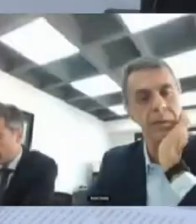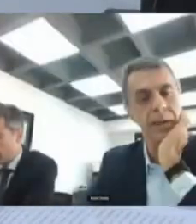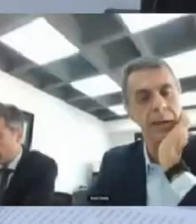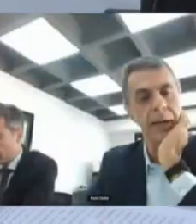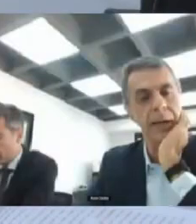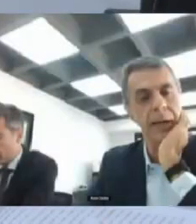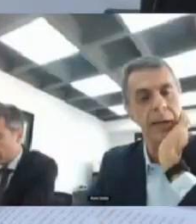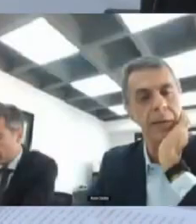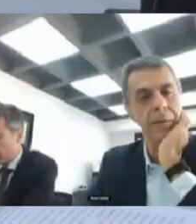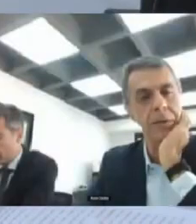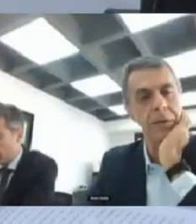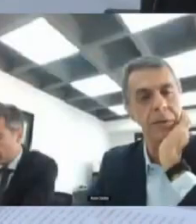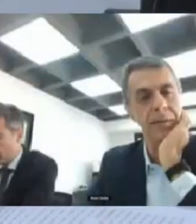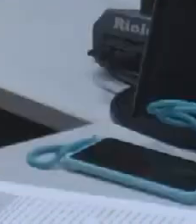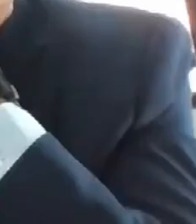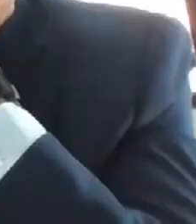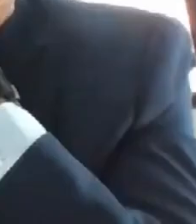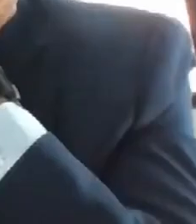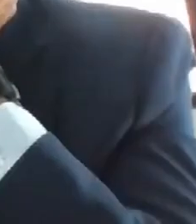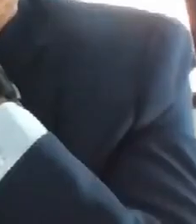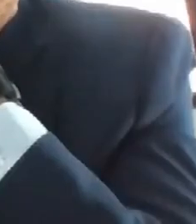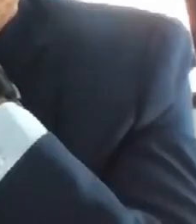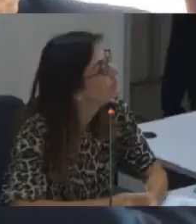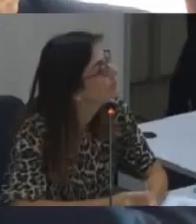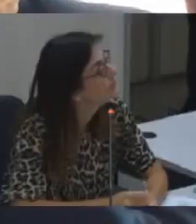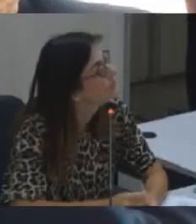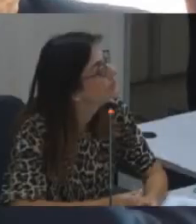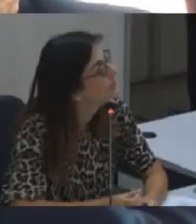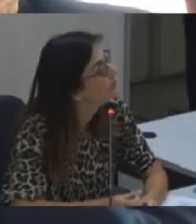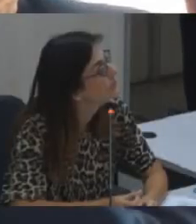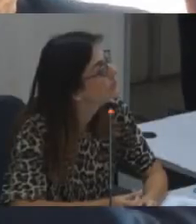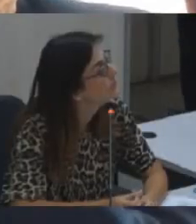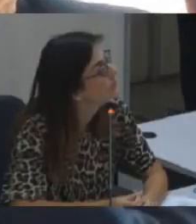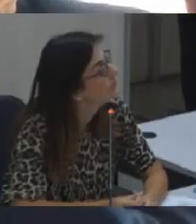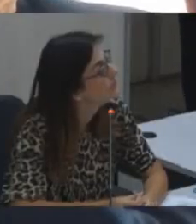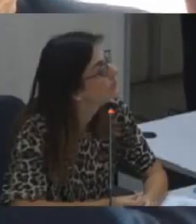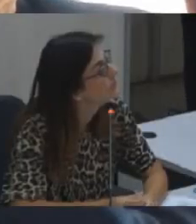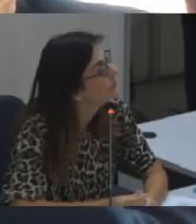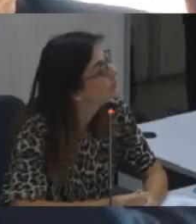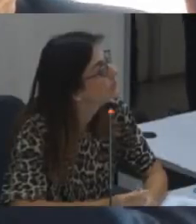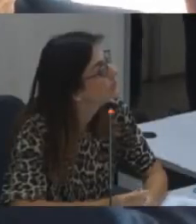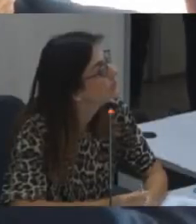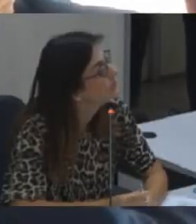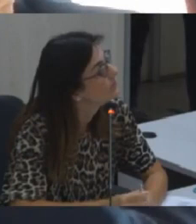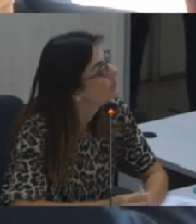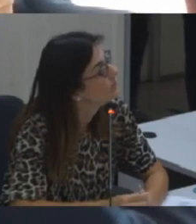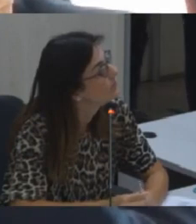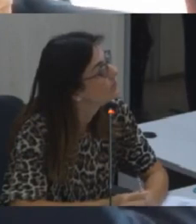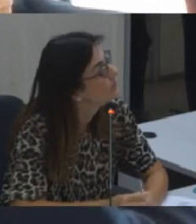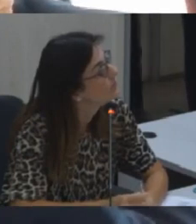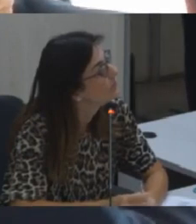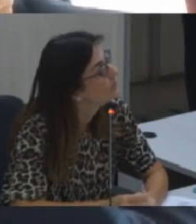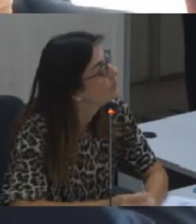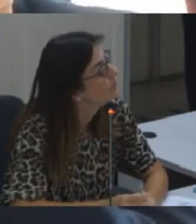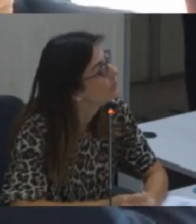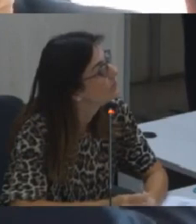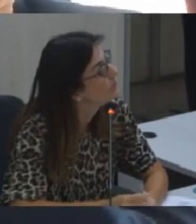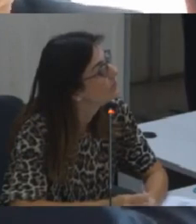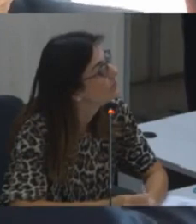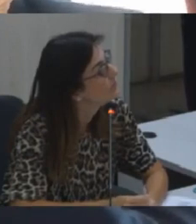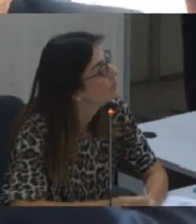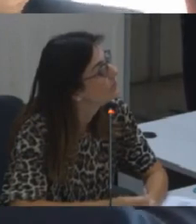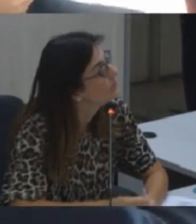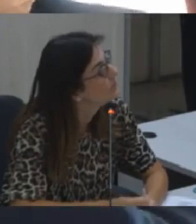Eu entendo isso, mas a forma de manifestação que a senhora está se referindo é alguma específica ou